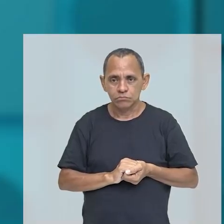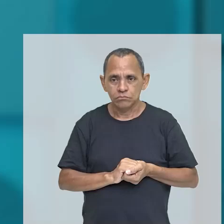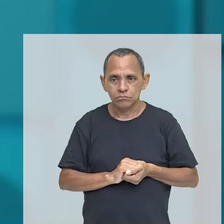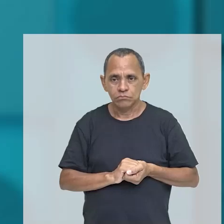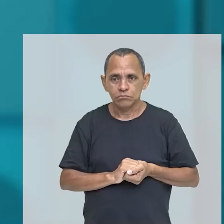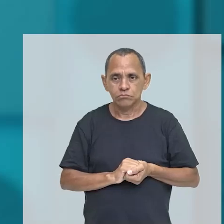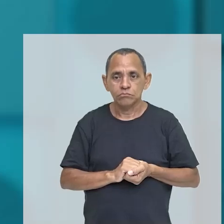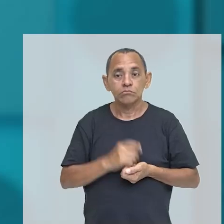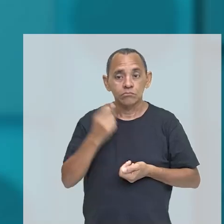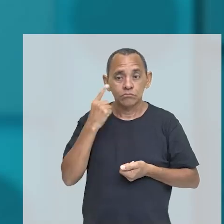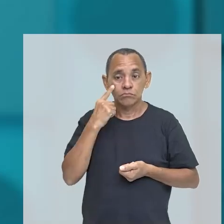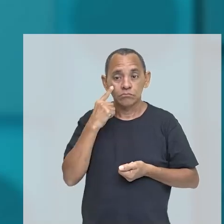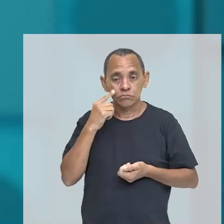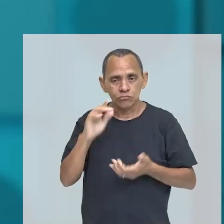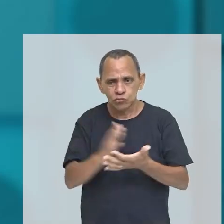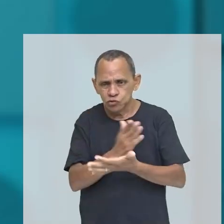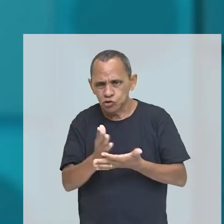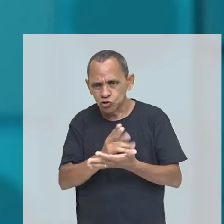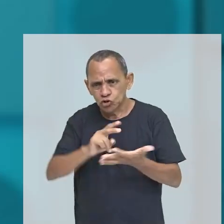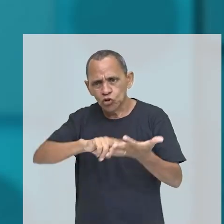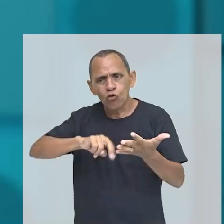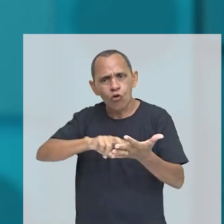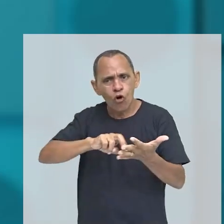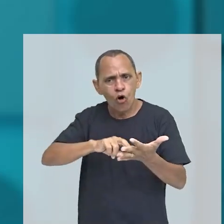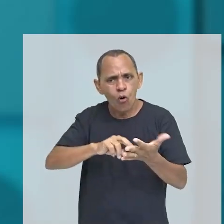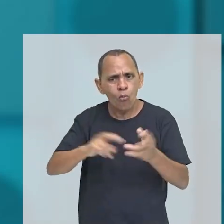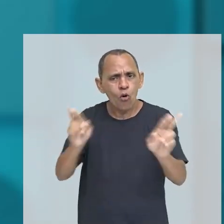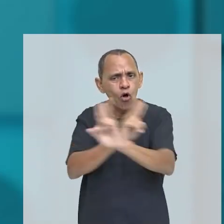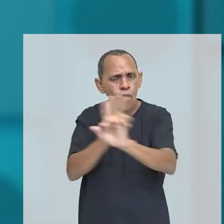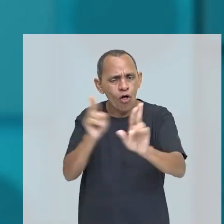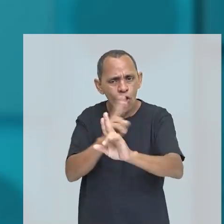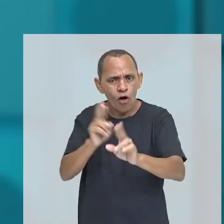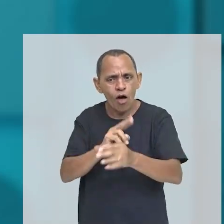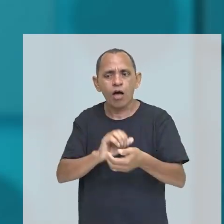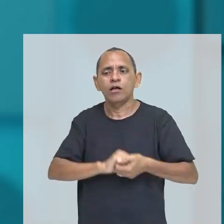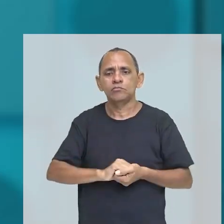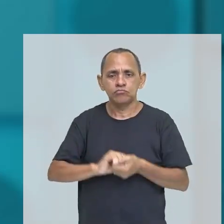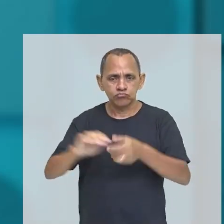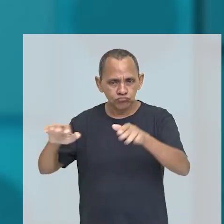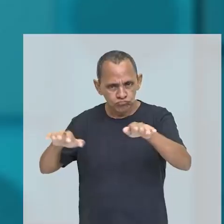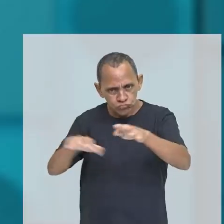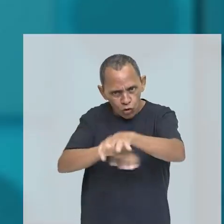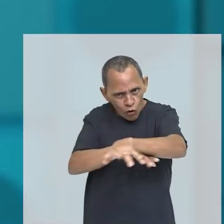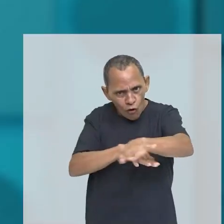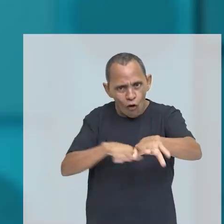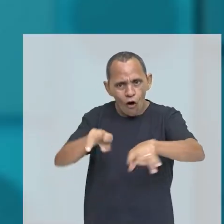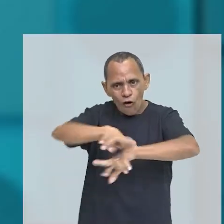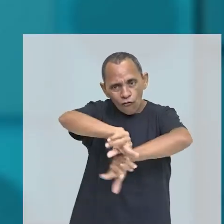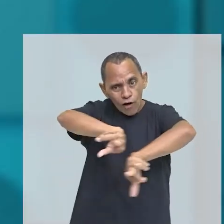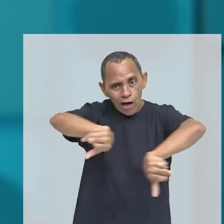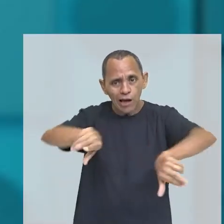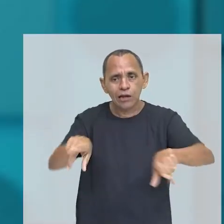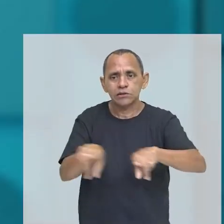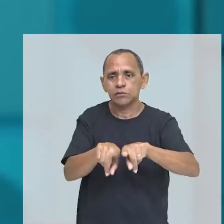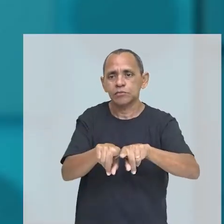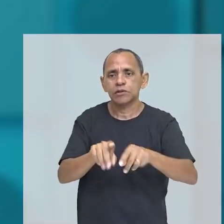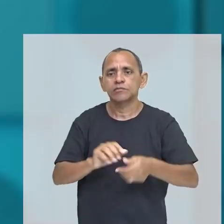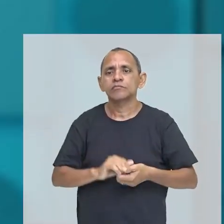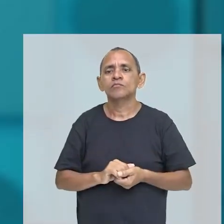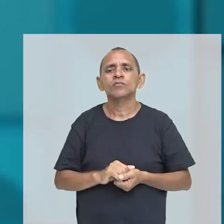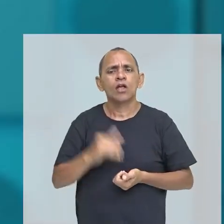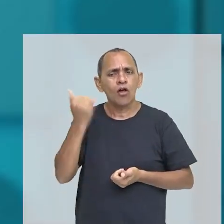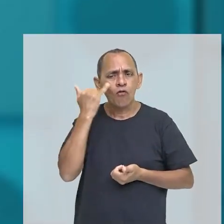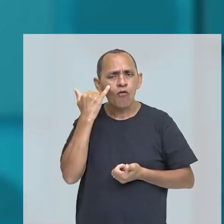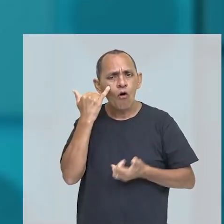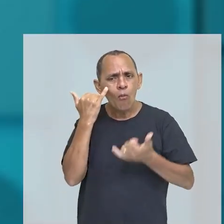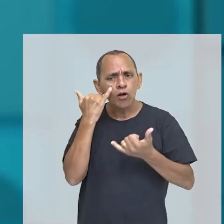Então vimos aí um vocabulário relacionado aí ao tráfego, né, sinais de trânsito e tudo mais. São informações